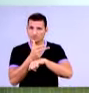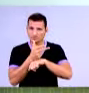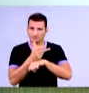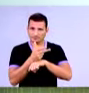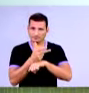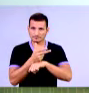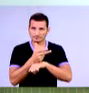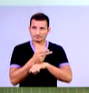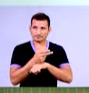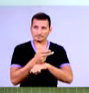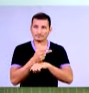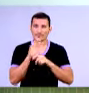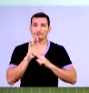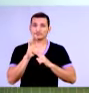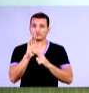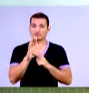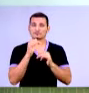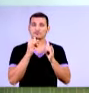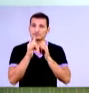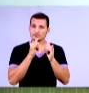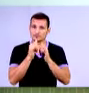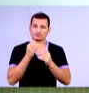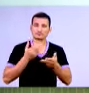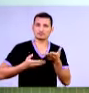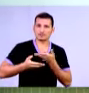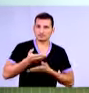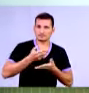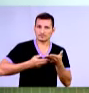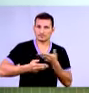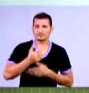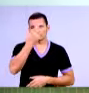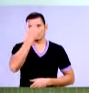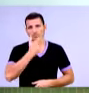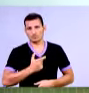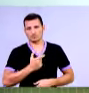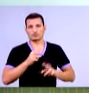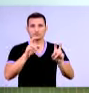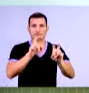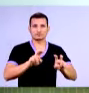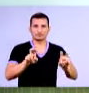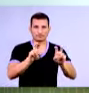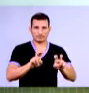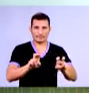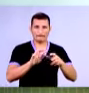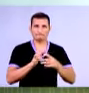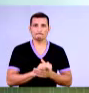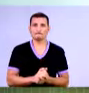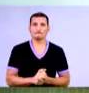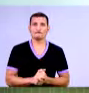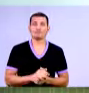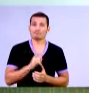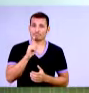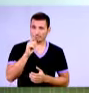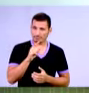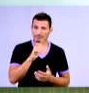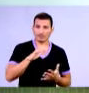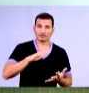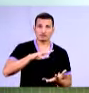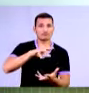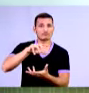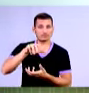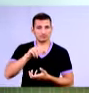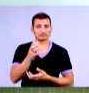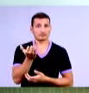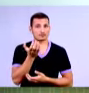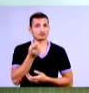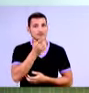a apresentação de informação, para a interatividade entre o homem e o computador. Então, é nesse universo que nós queremos